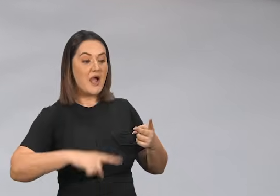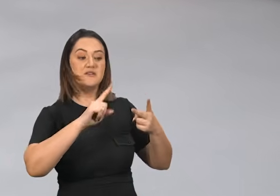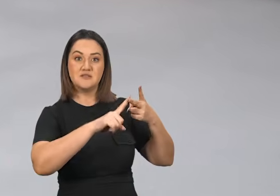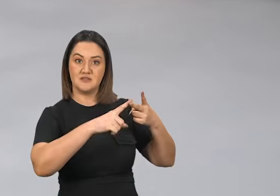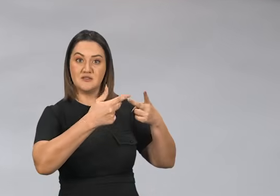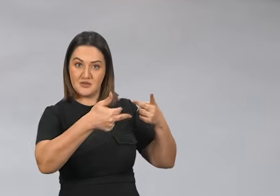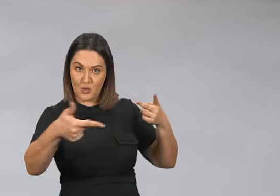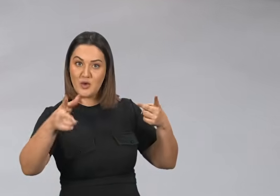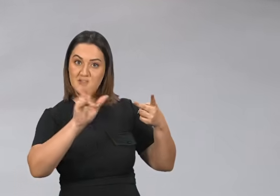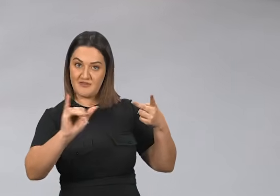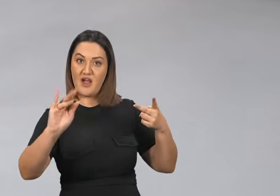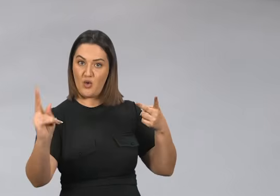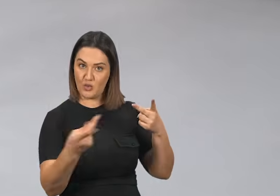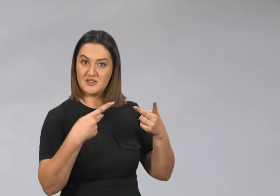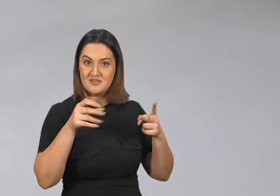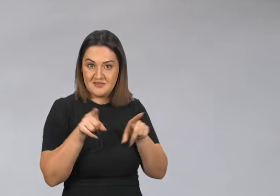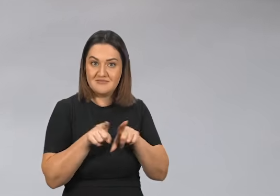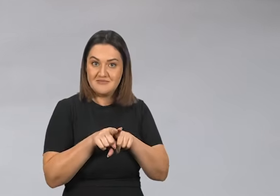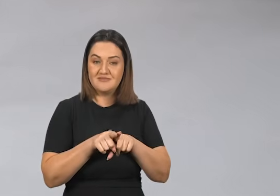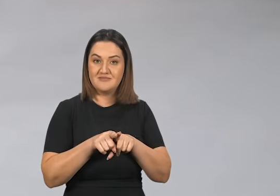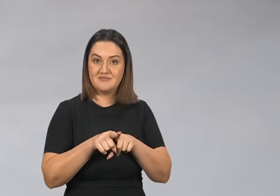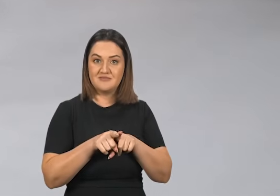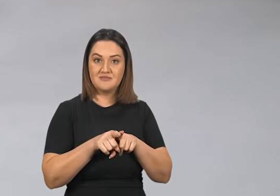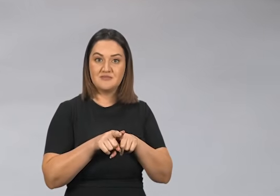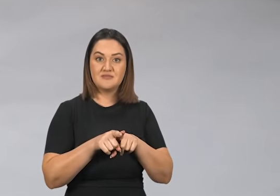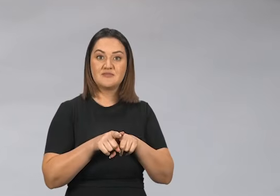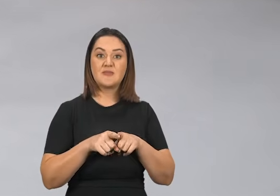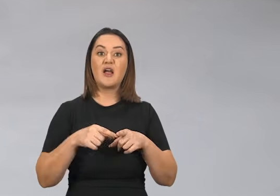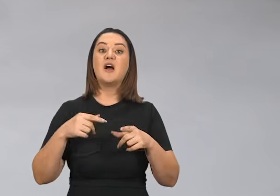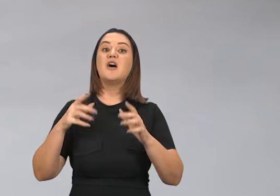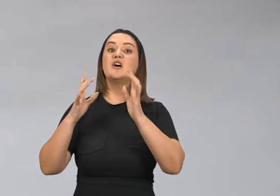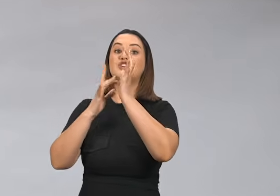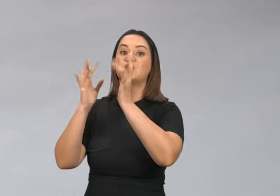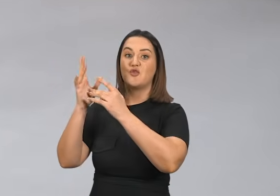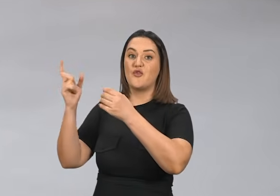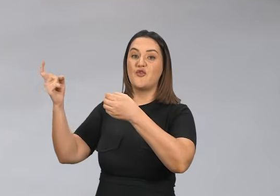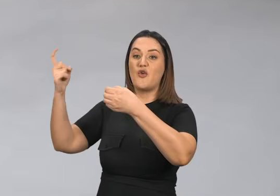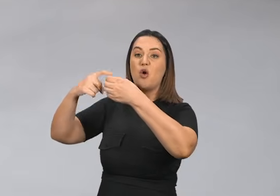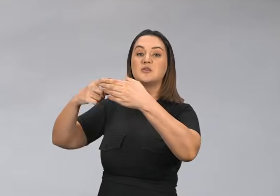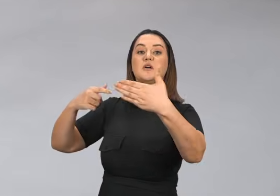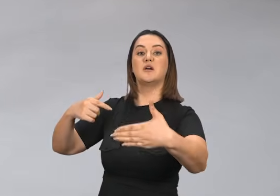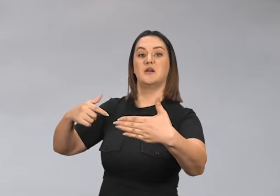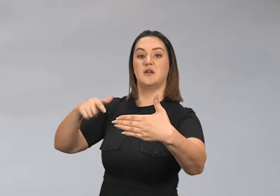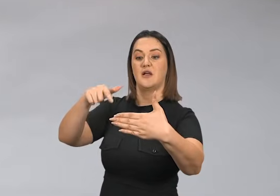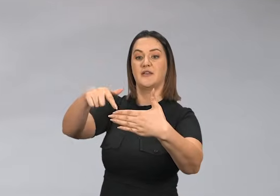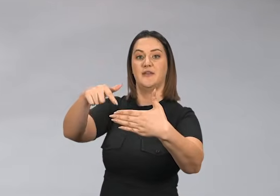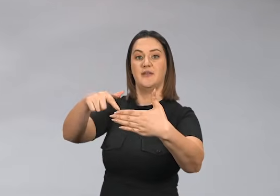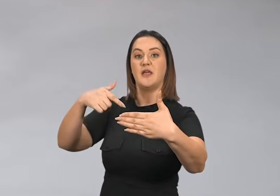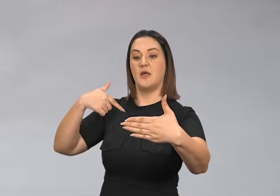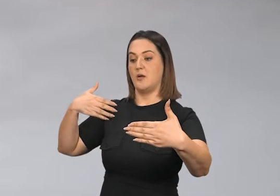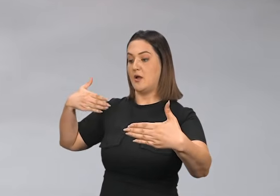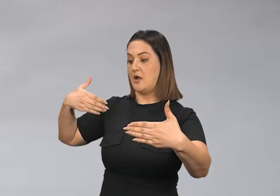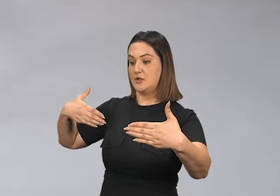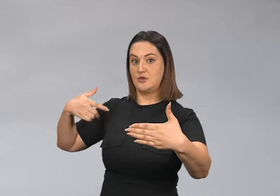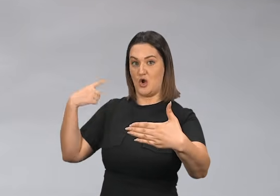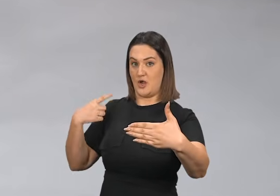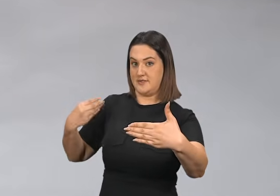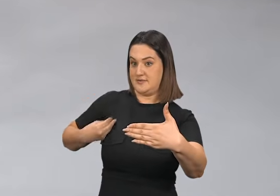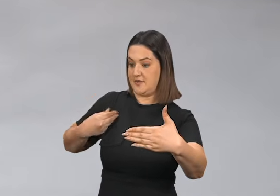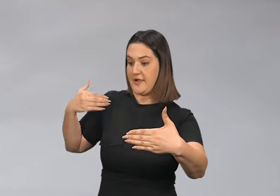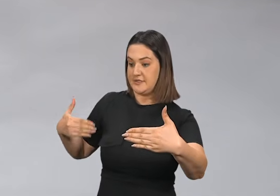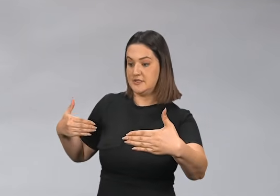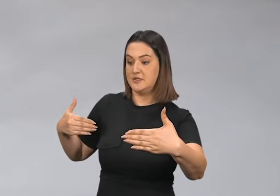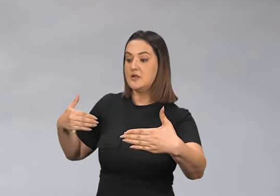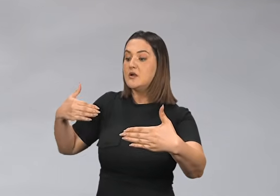aconteceram, outras mais irão acontecer. Daqui para a volta de Cristo, nós vamos vivenciar muitas